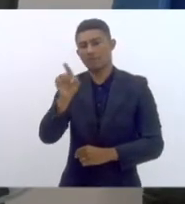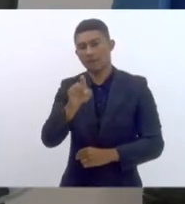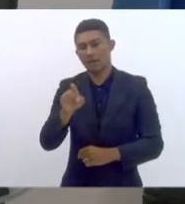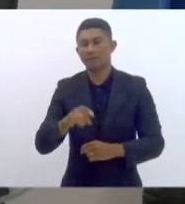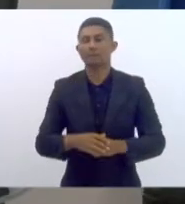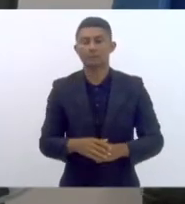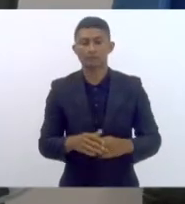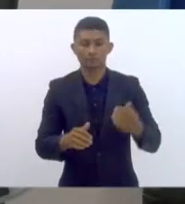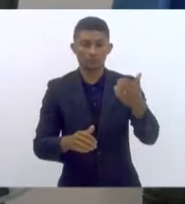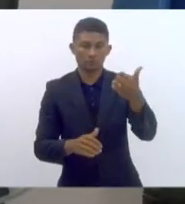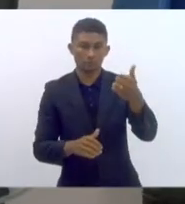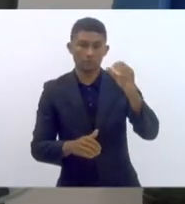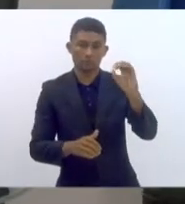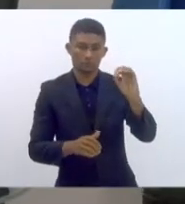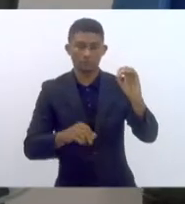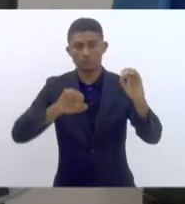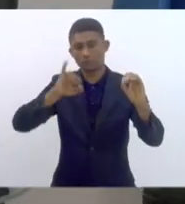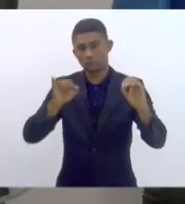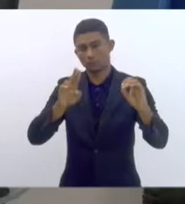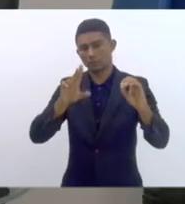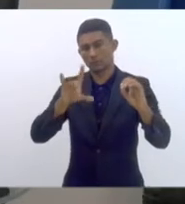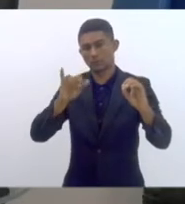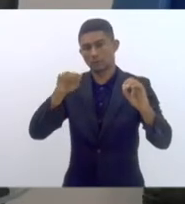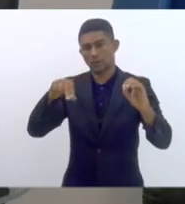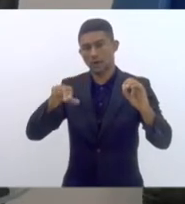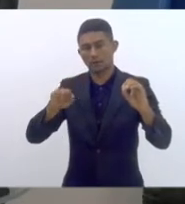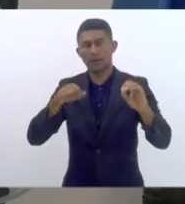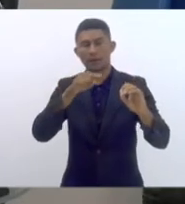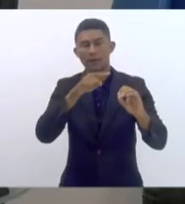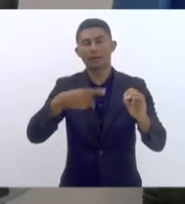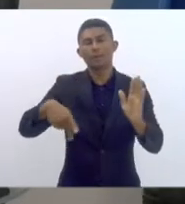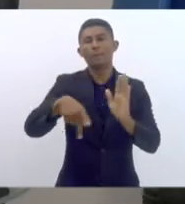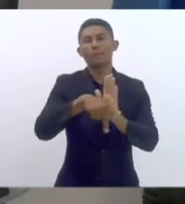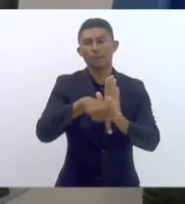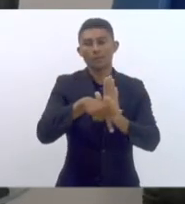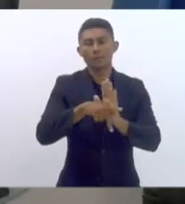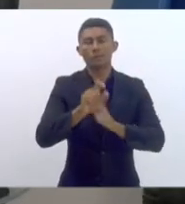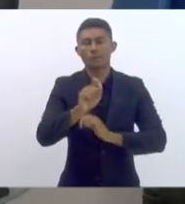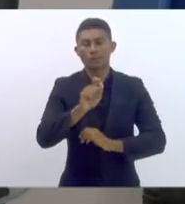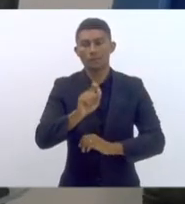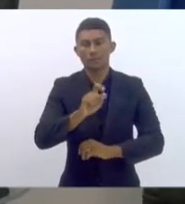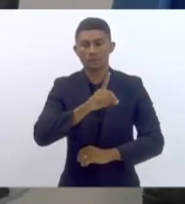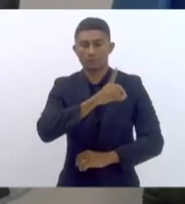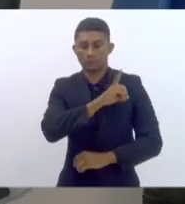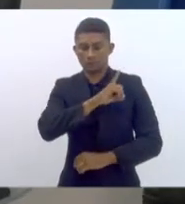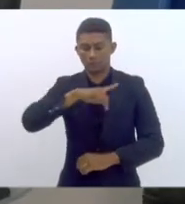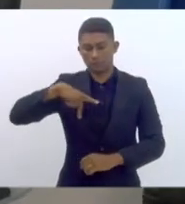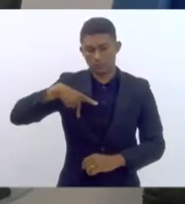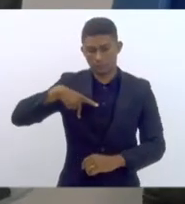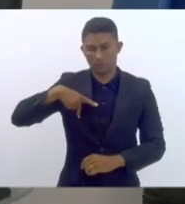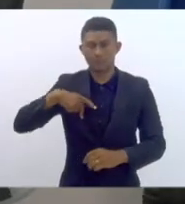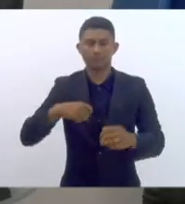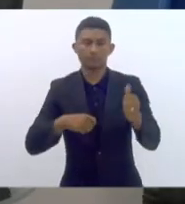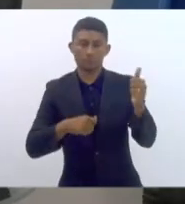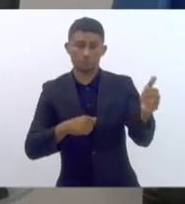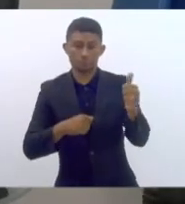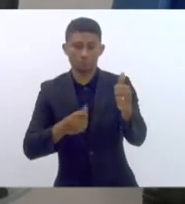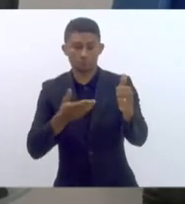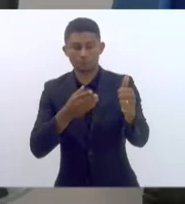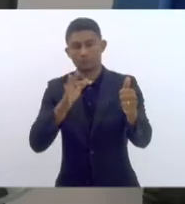da Juliana Figueiredo, da nossa Defensoria Pública, do Fernando